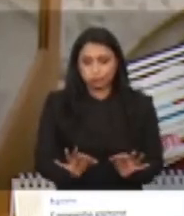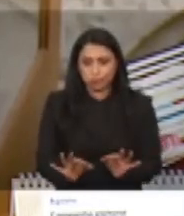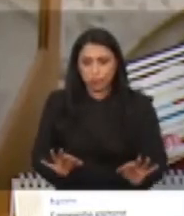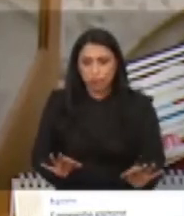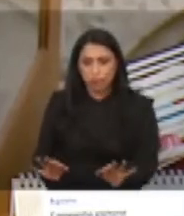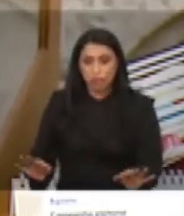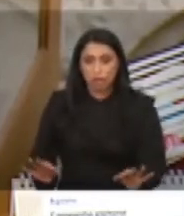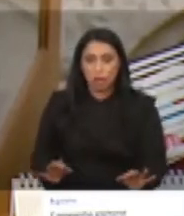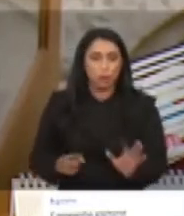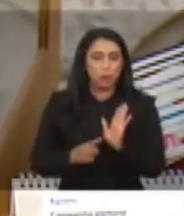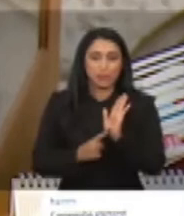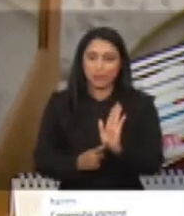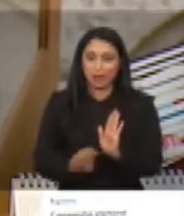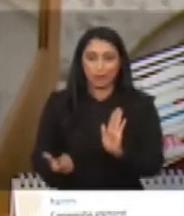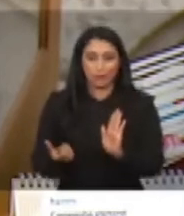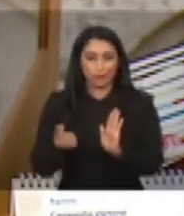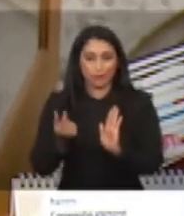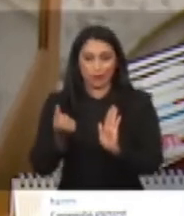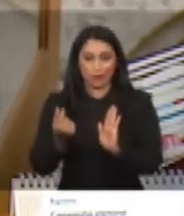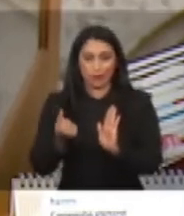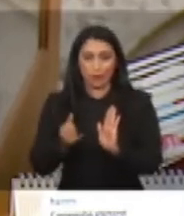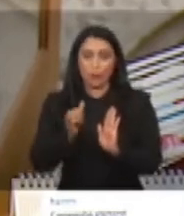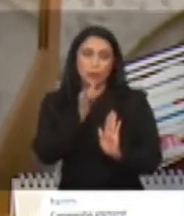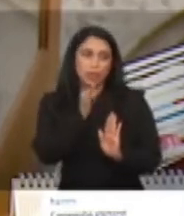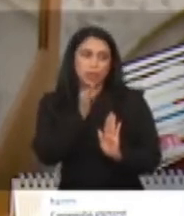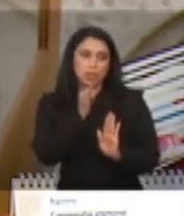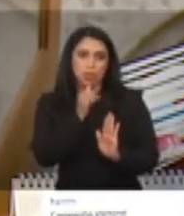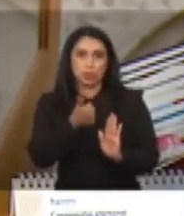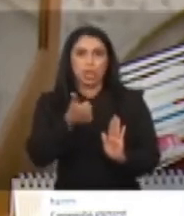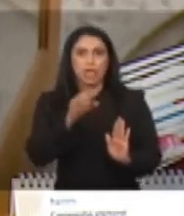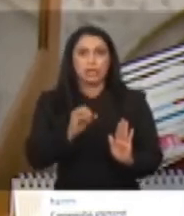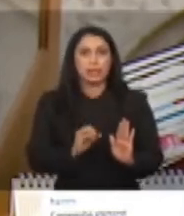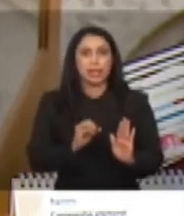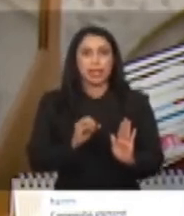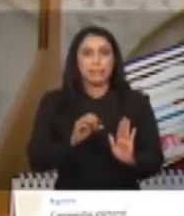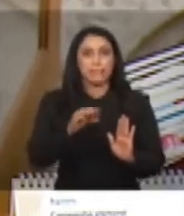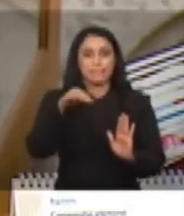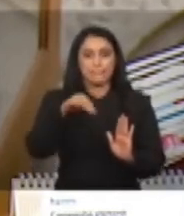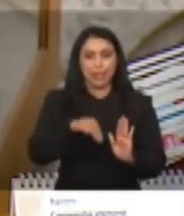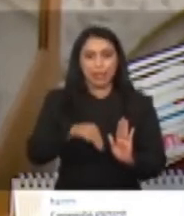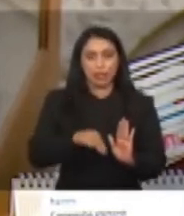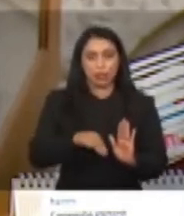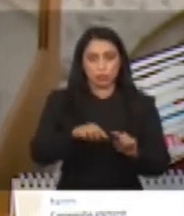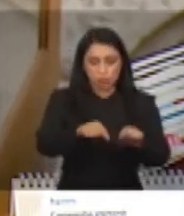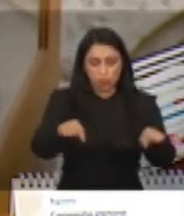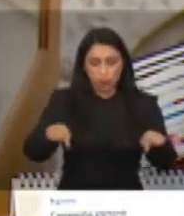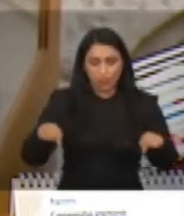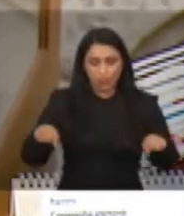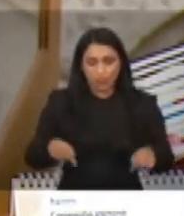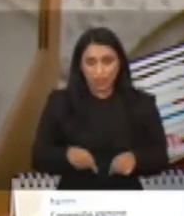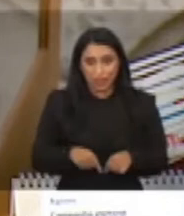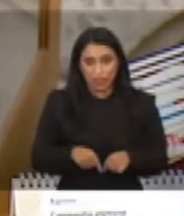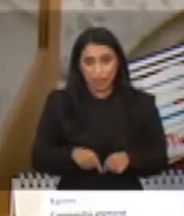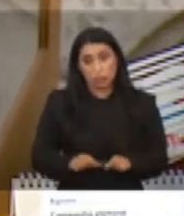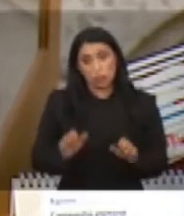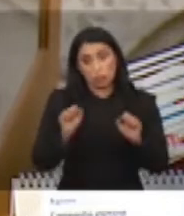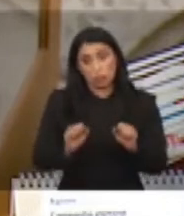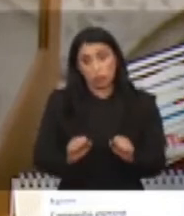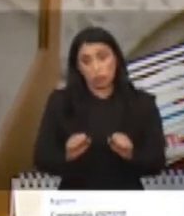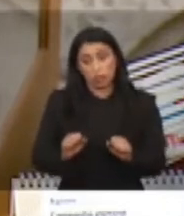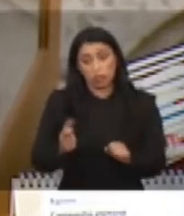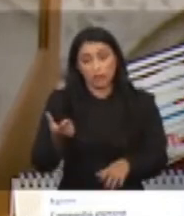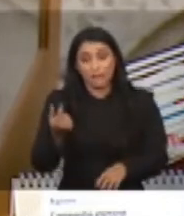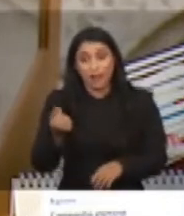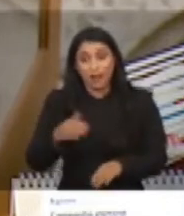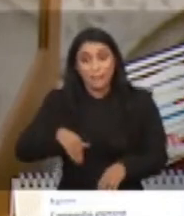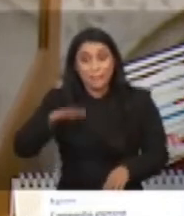valor de riqueza. Por exemplo, um imóvel de 100 metros quadrados pode valer mais que um imóvel de 200 metros quadrados, a